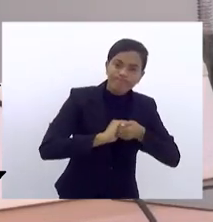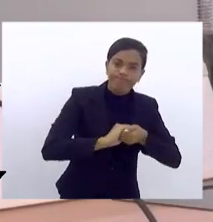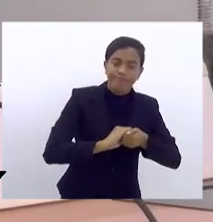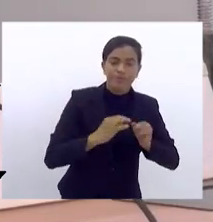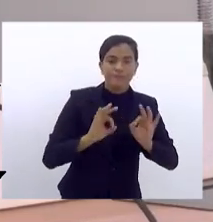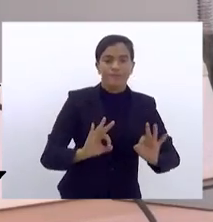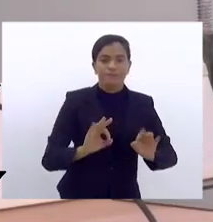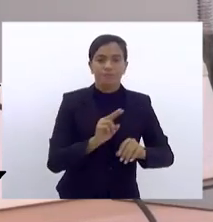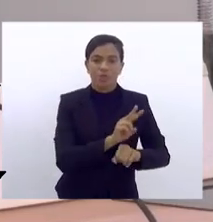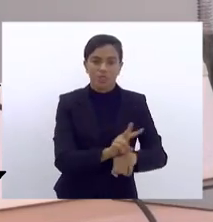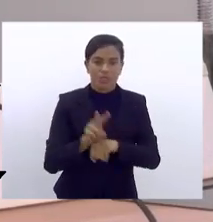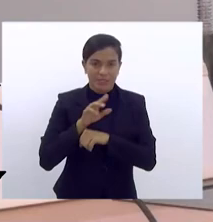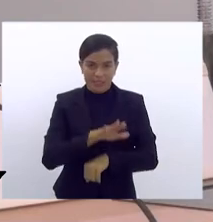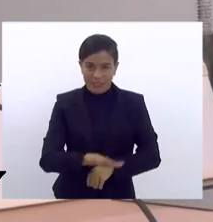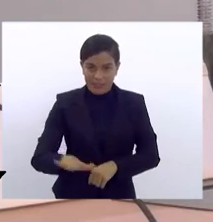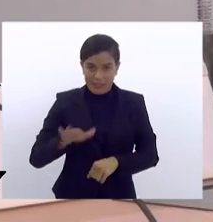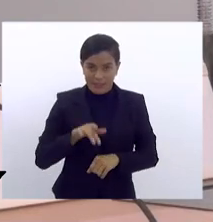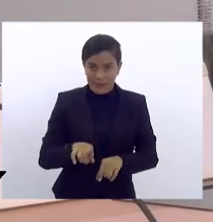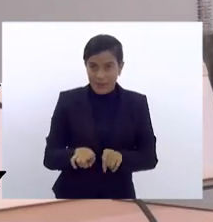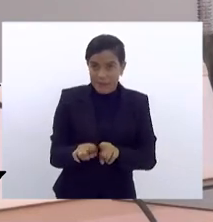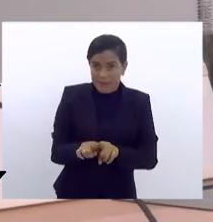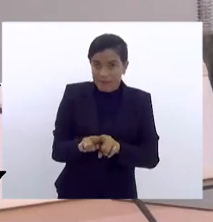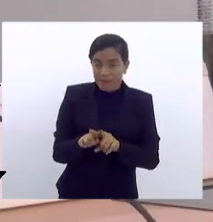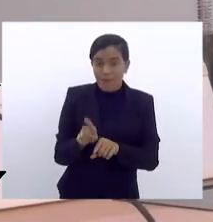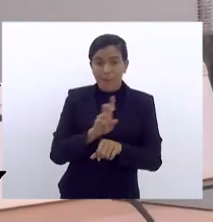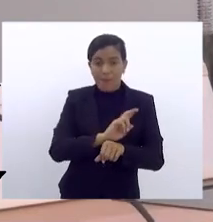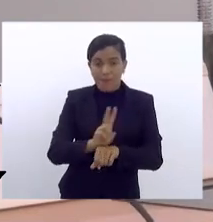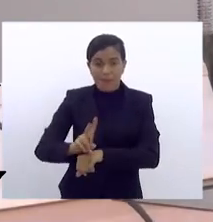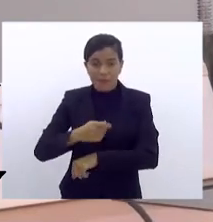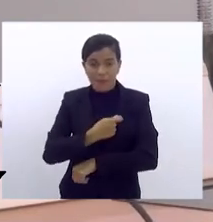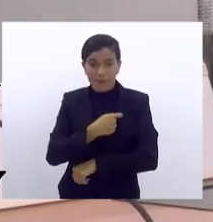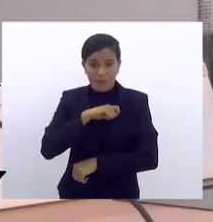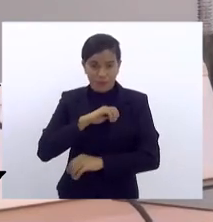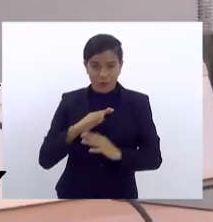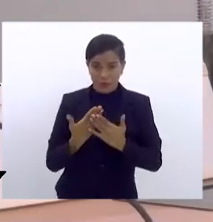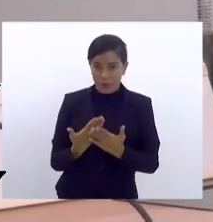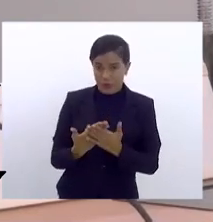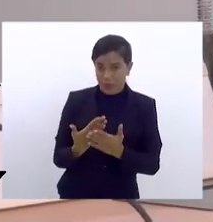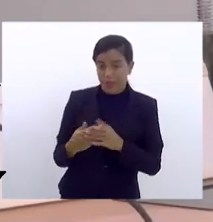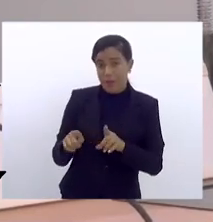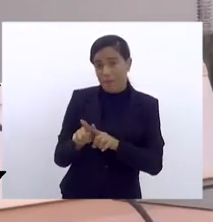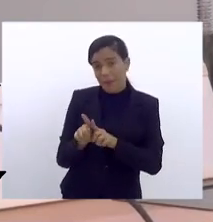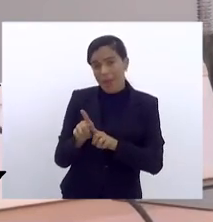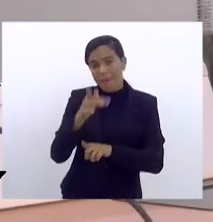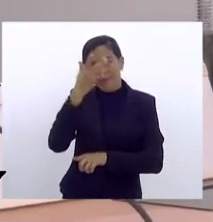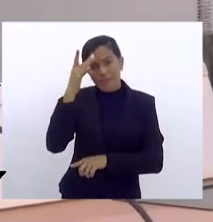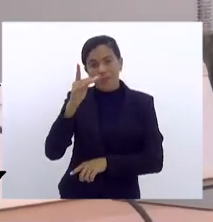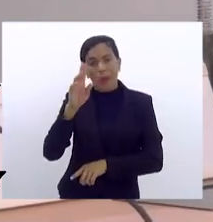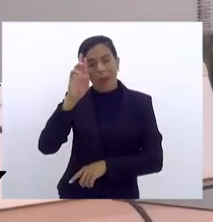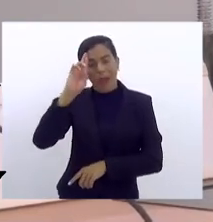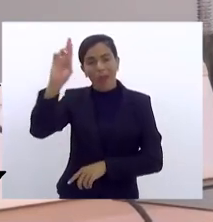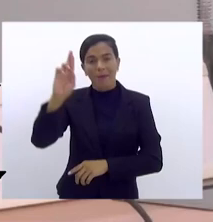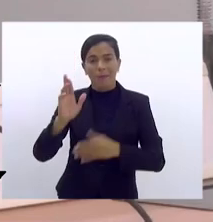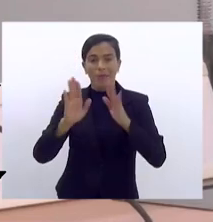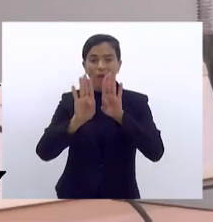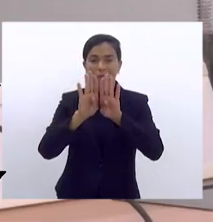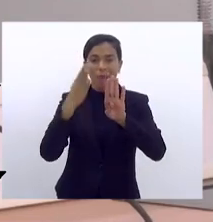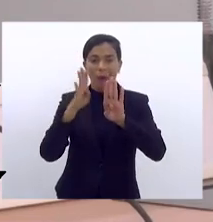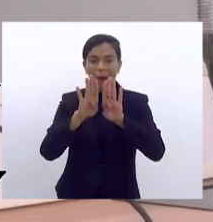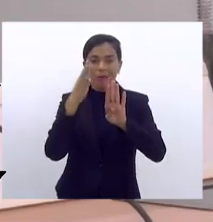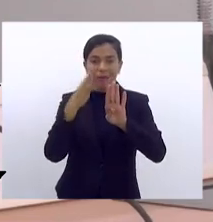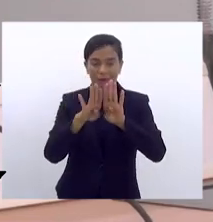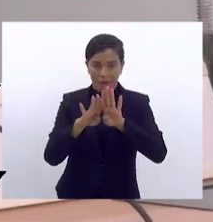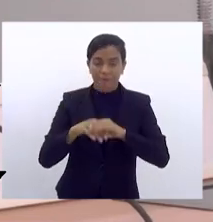das crianças também falamos da questão dos inspetores escolares e também dos porteiros que muitas escolas não têm e